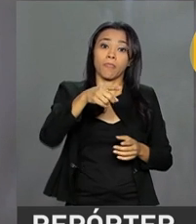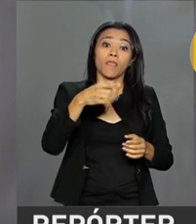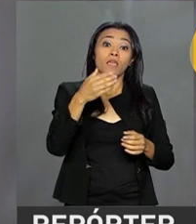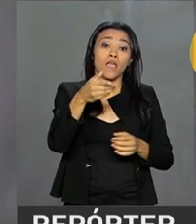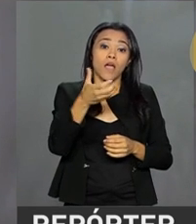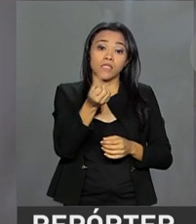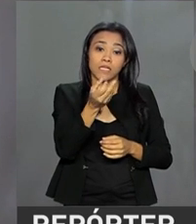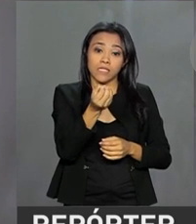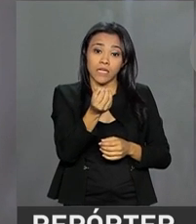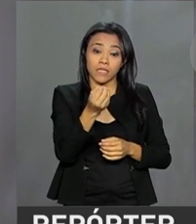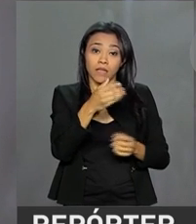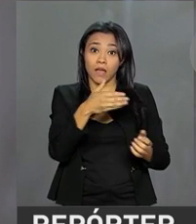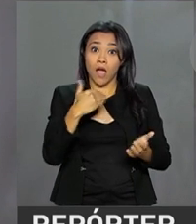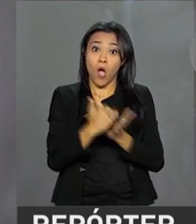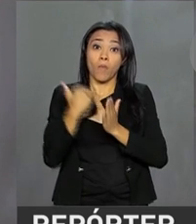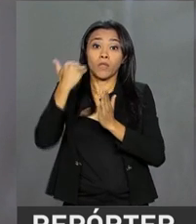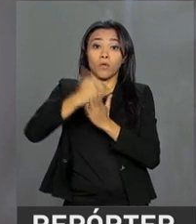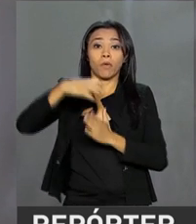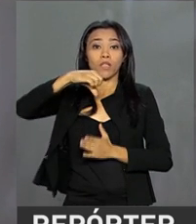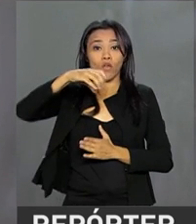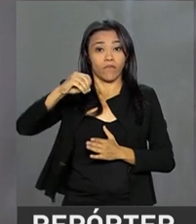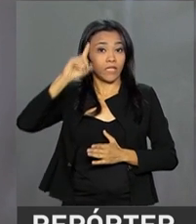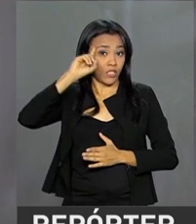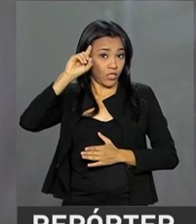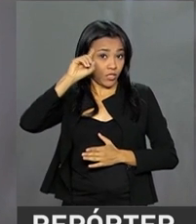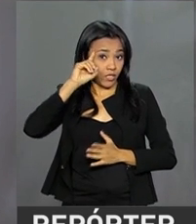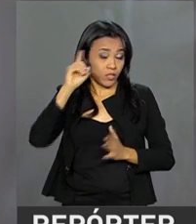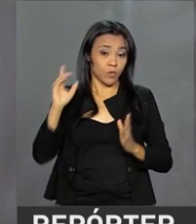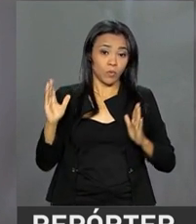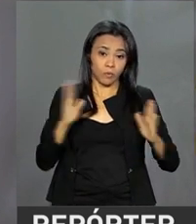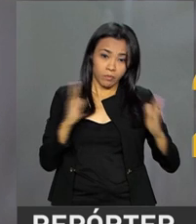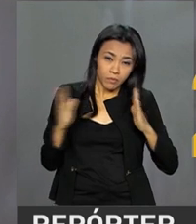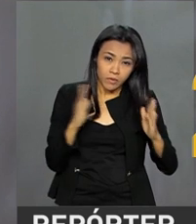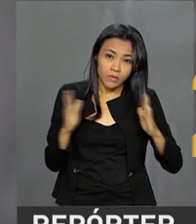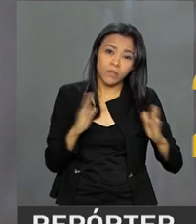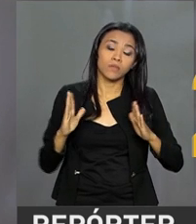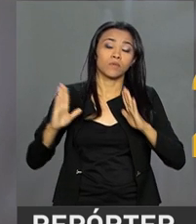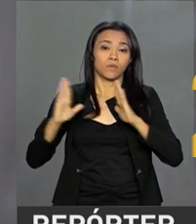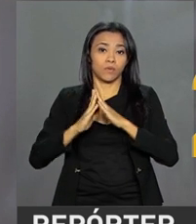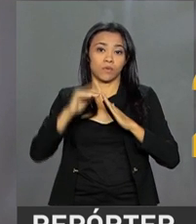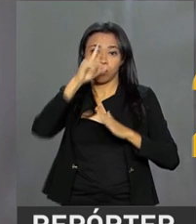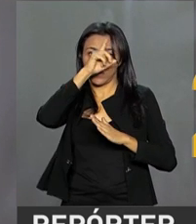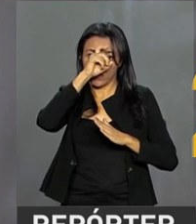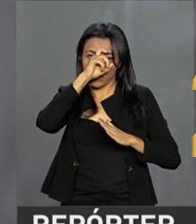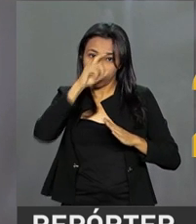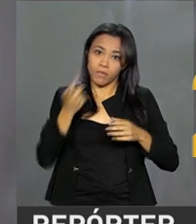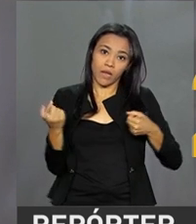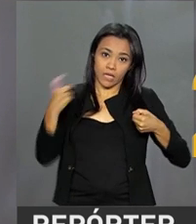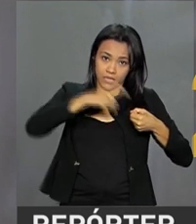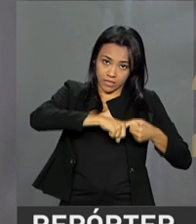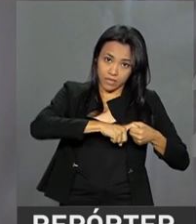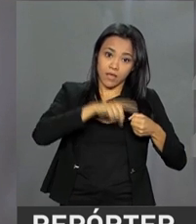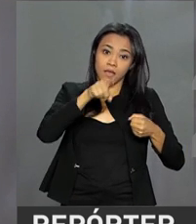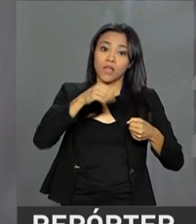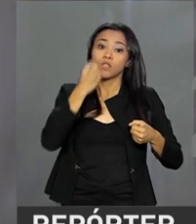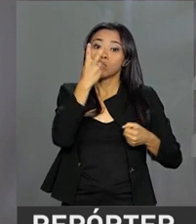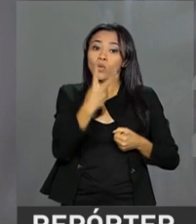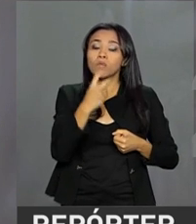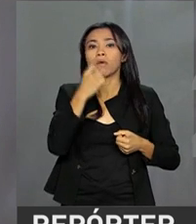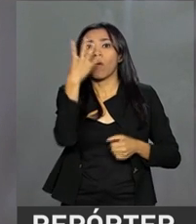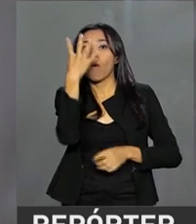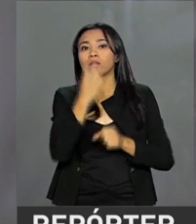60 para 90 dias o tempo de credenciamento dos laboratórios também aumentou de dois para quatro